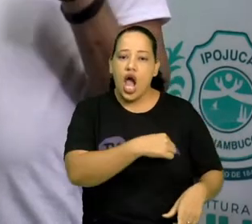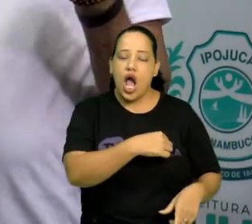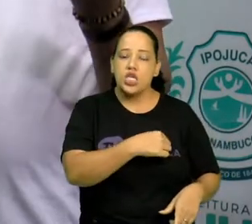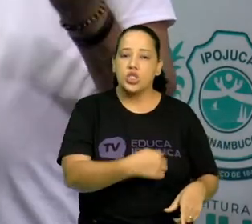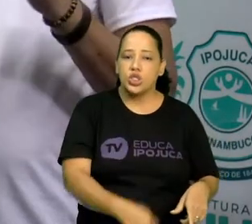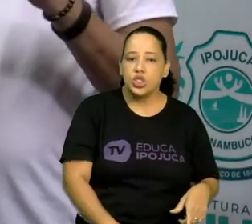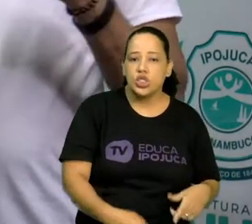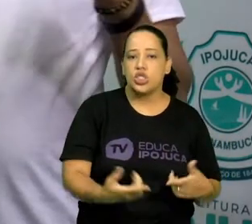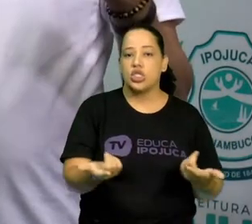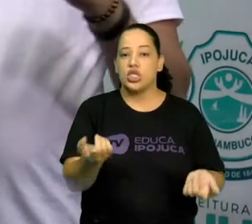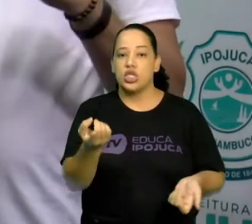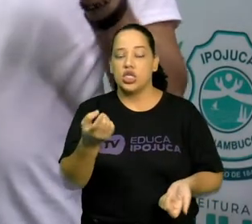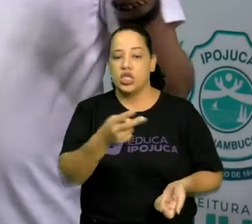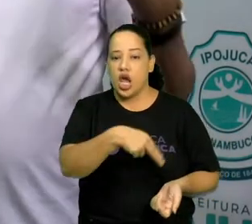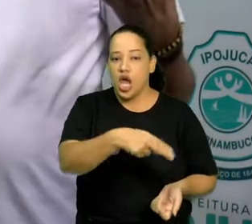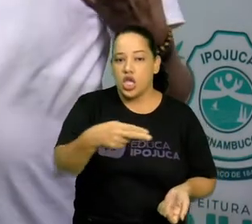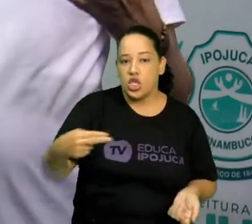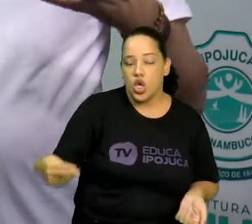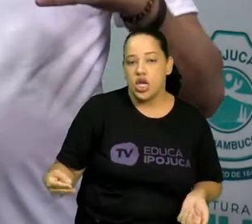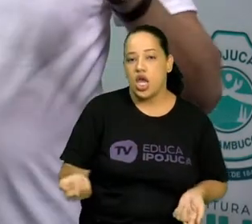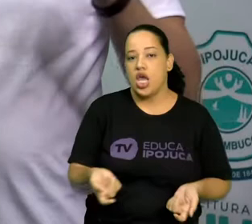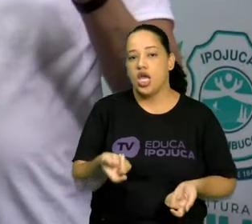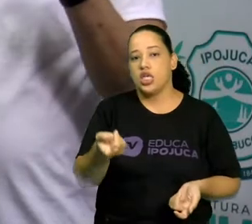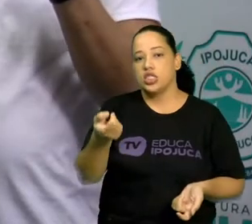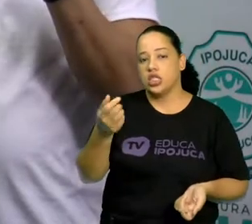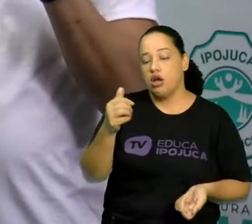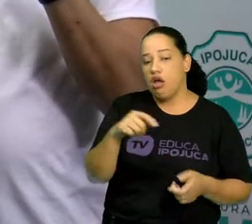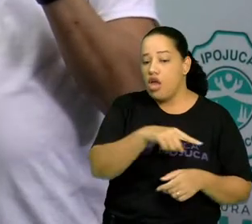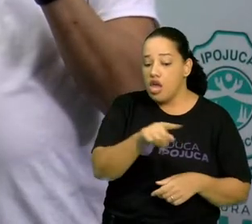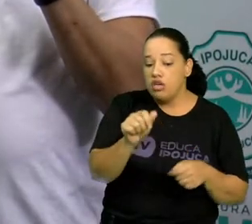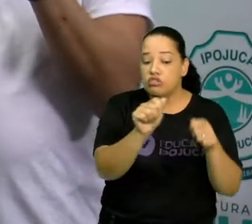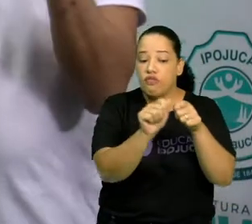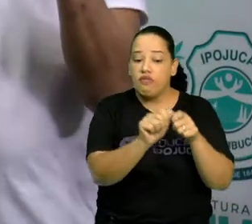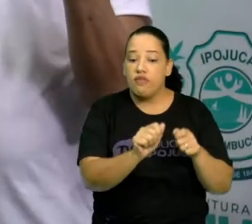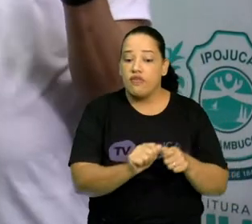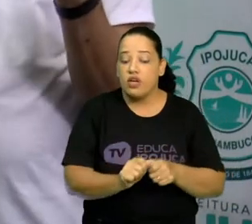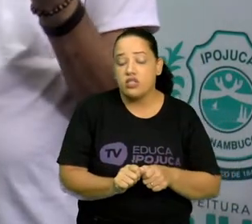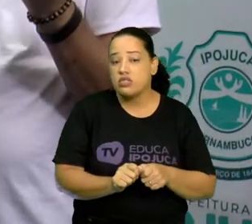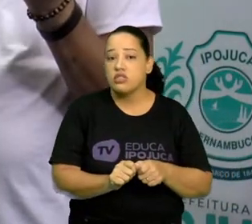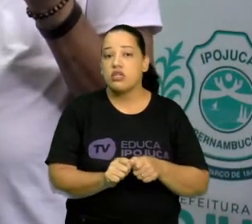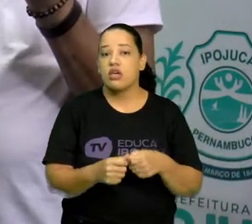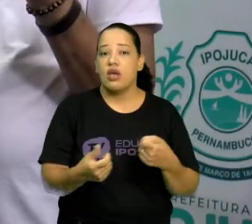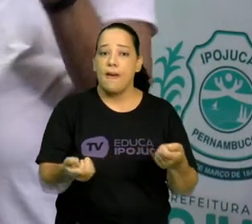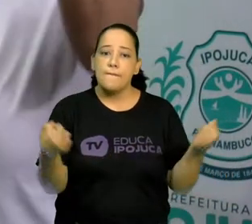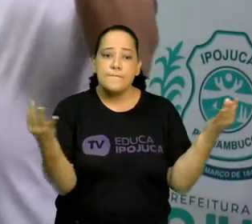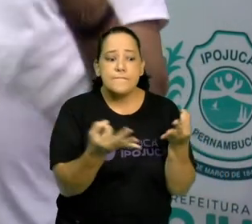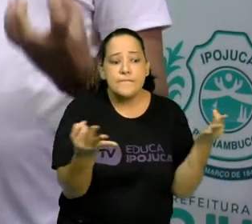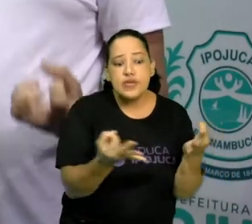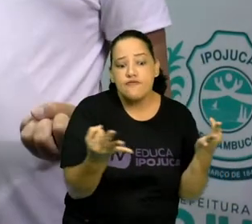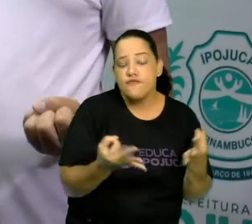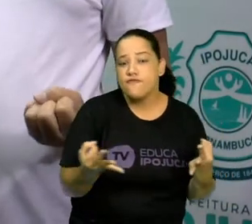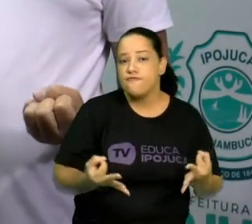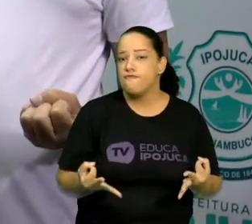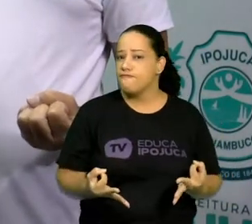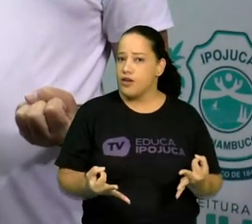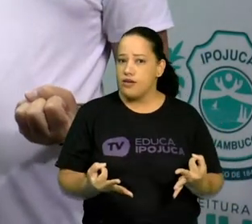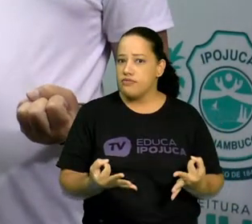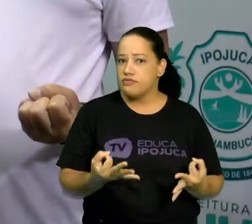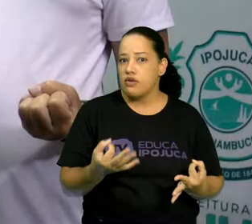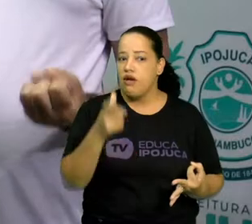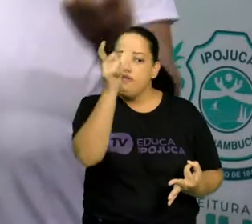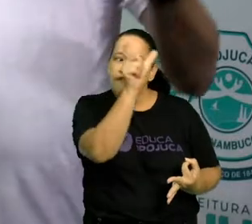os artífices, os artesãos, os bonequeiros, eles faziam de uma forma tão perfeita que parecia de fato um ser